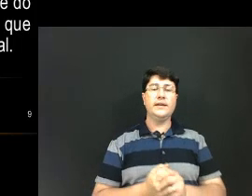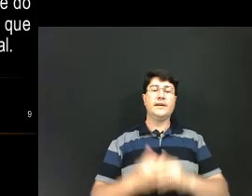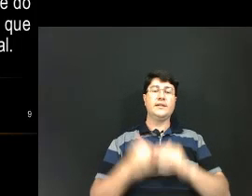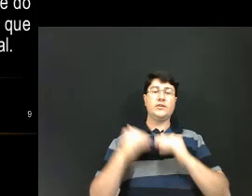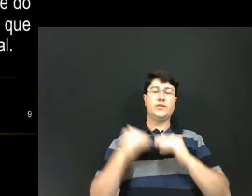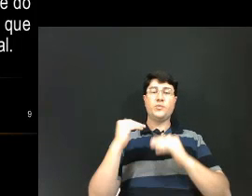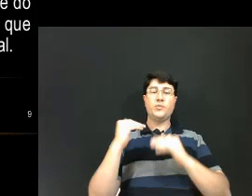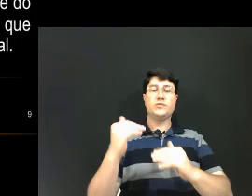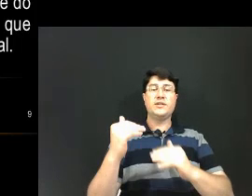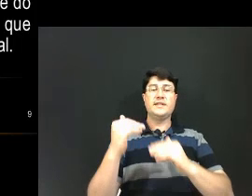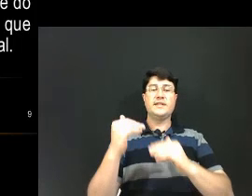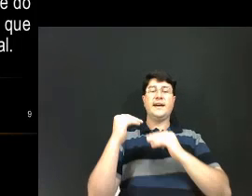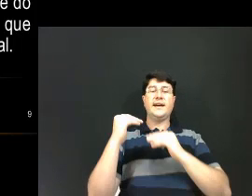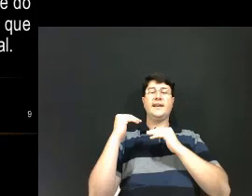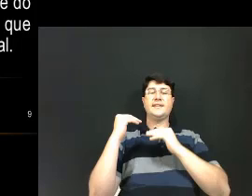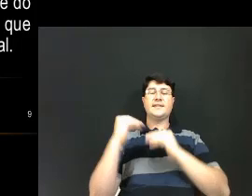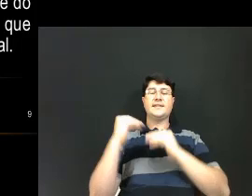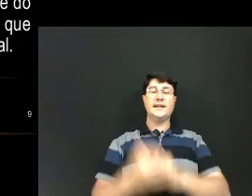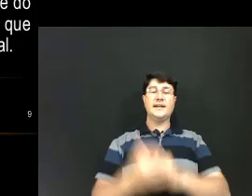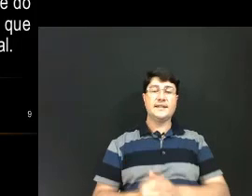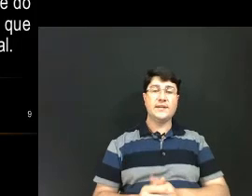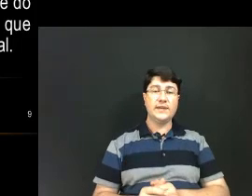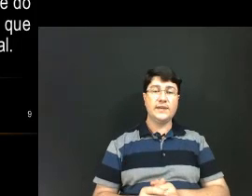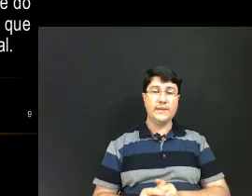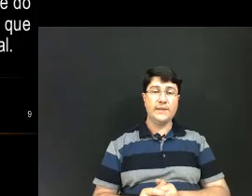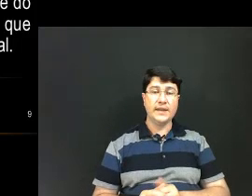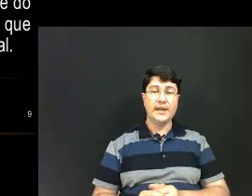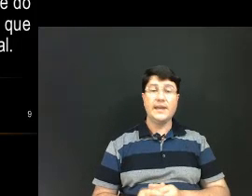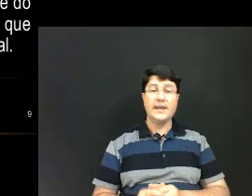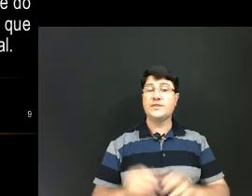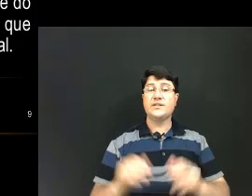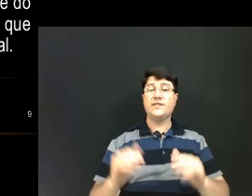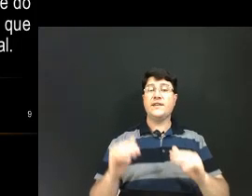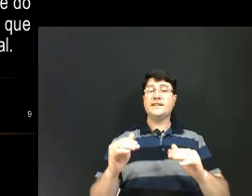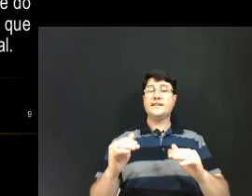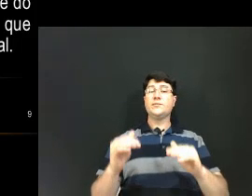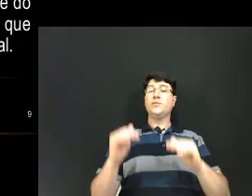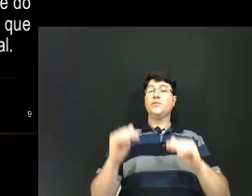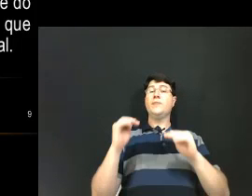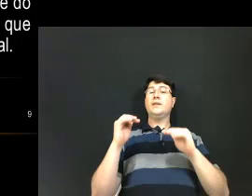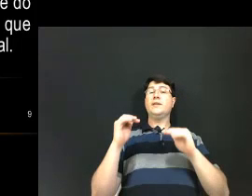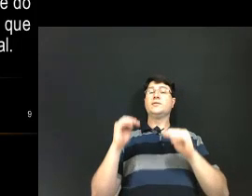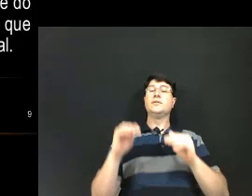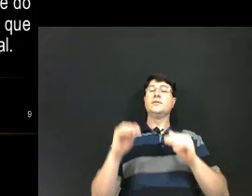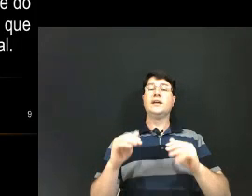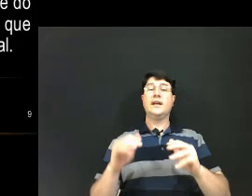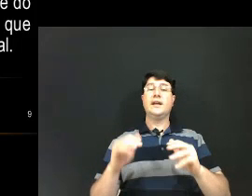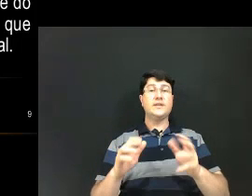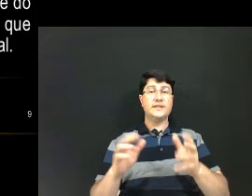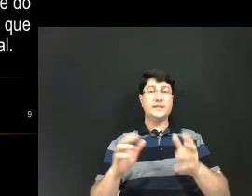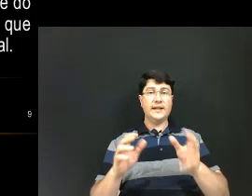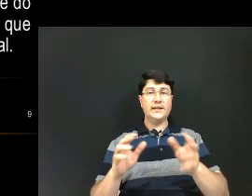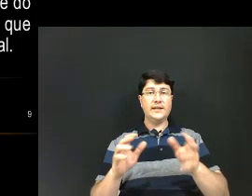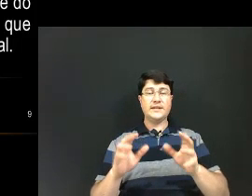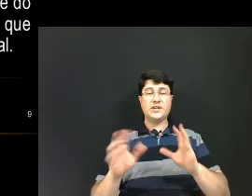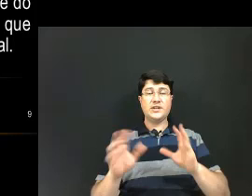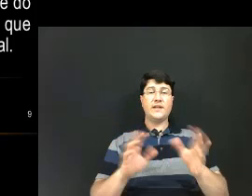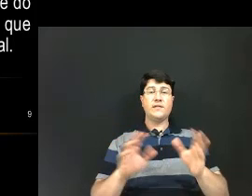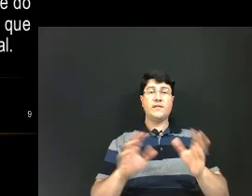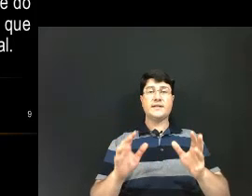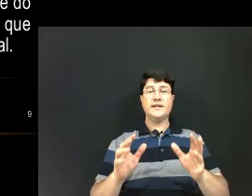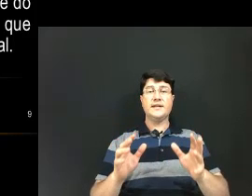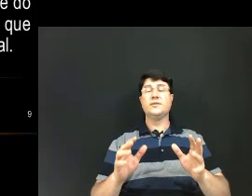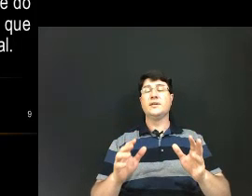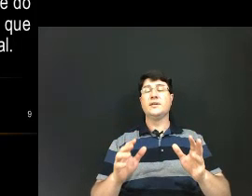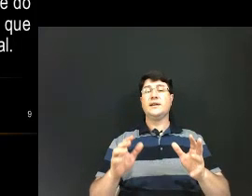futuro, né? Então, a gente pode utilizar essa relação aqui. E às vezes se faz esse movimento. Às vezes na língua de sinais a